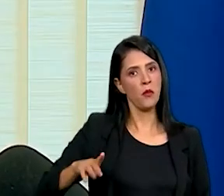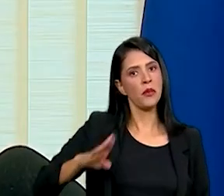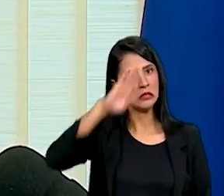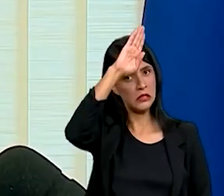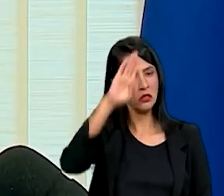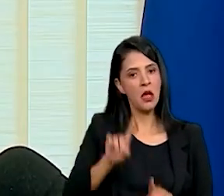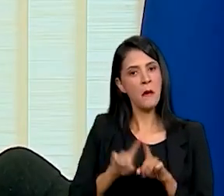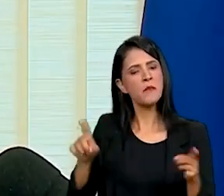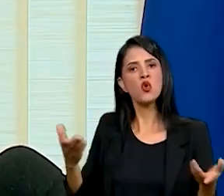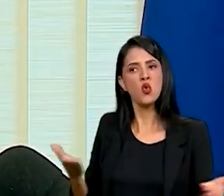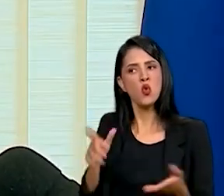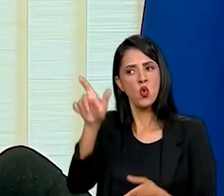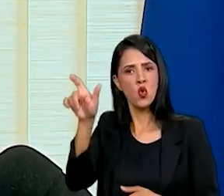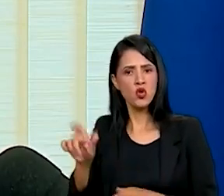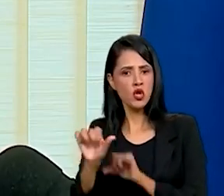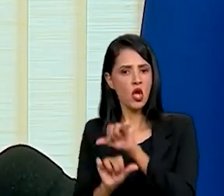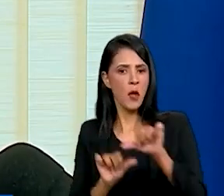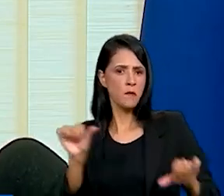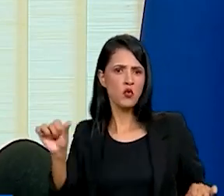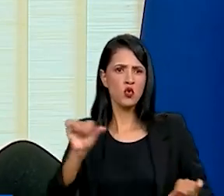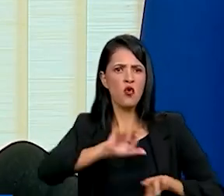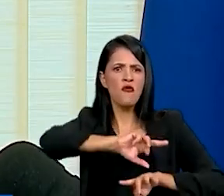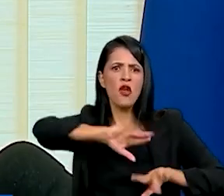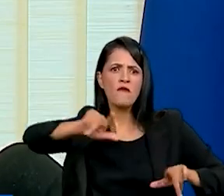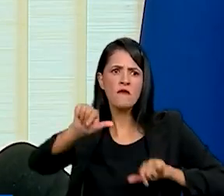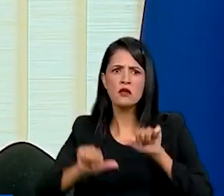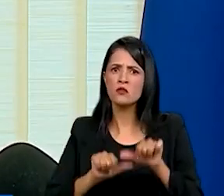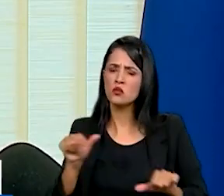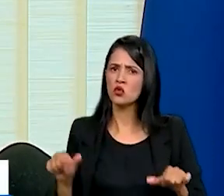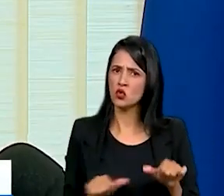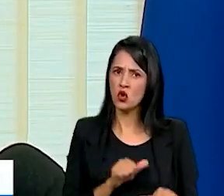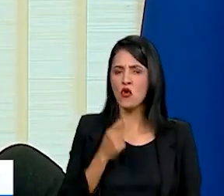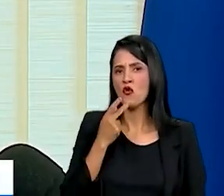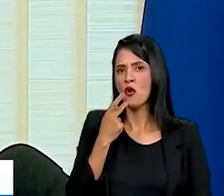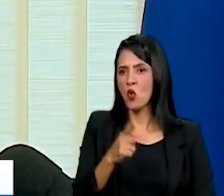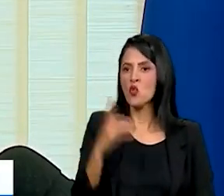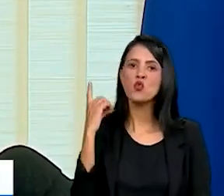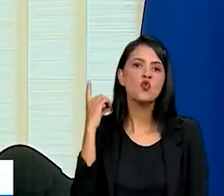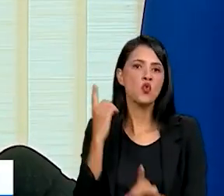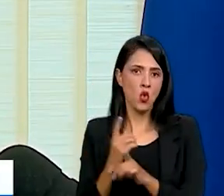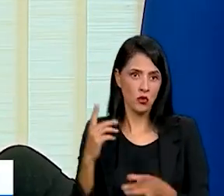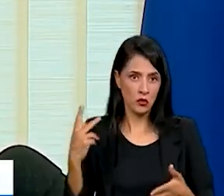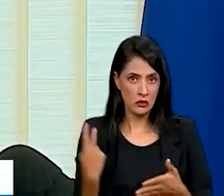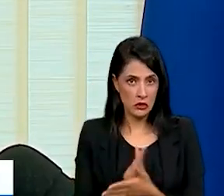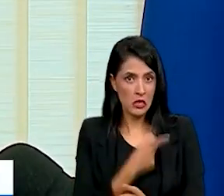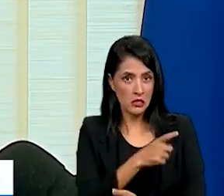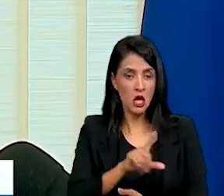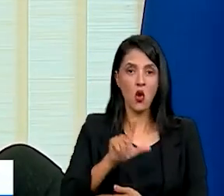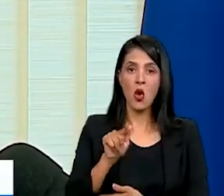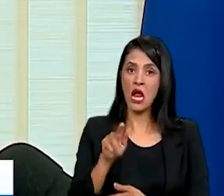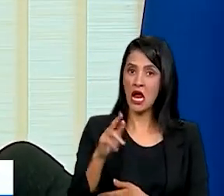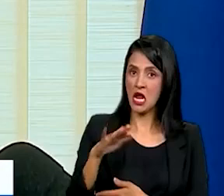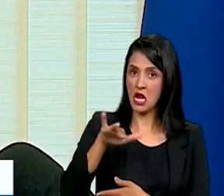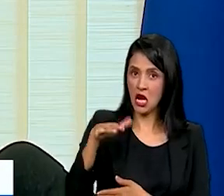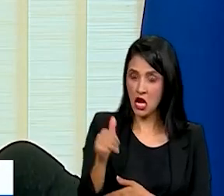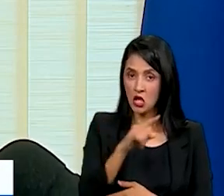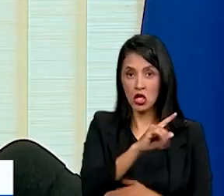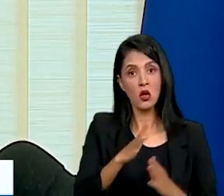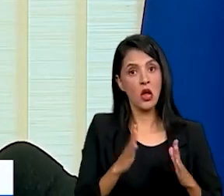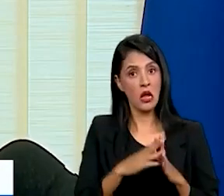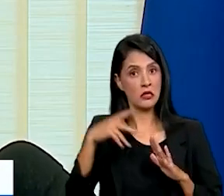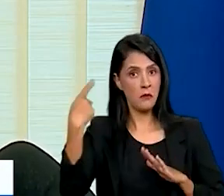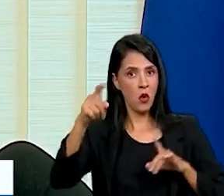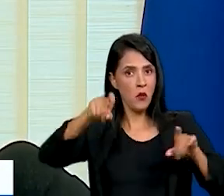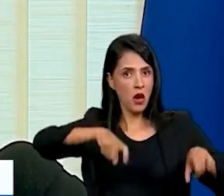Mas hoje, Duval mudou a versão várias vezes. Afirmou que o encontro ocorreu na Granja do Torto, que é uma residência de campo